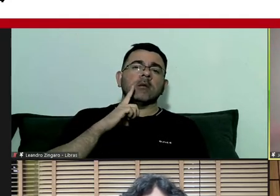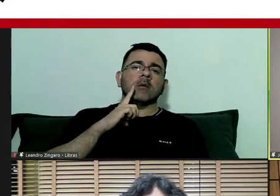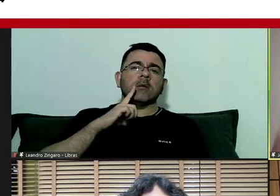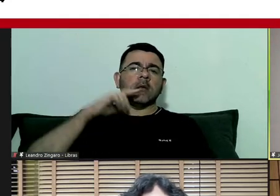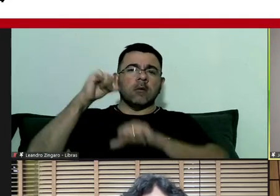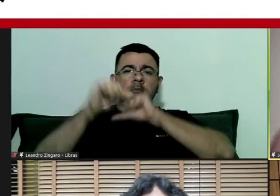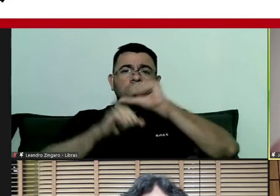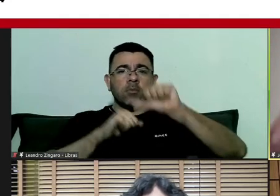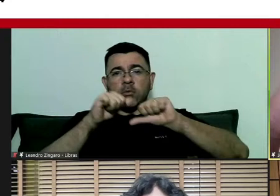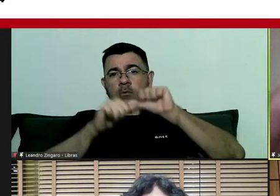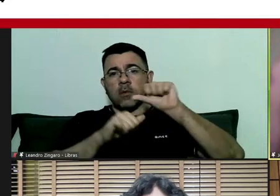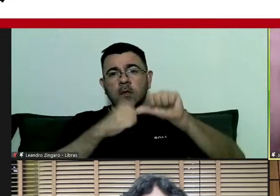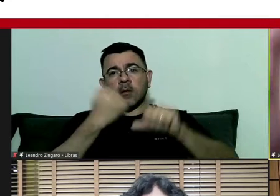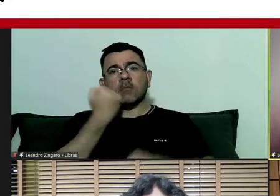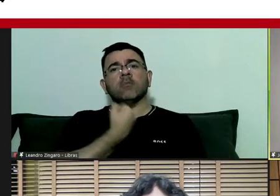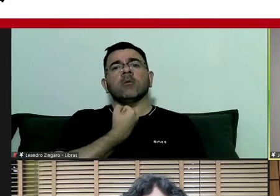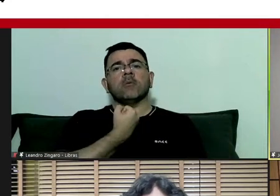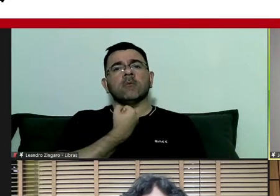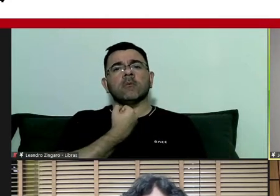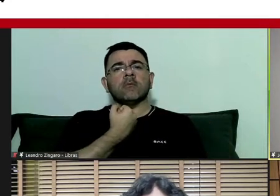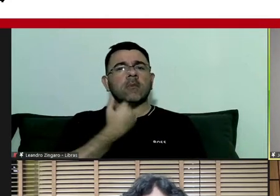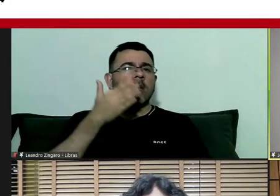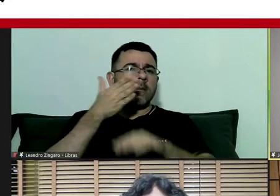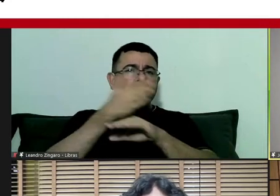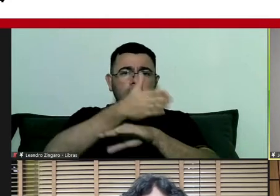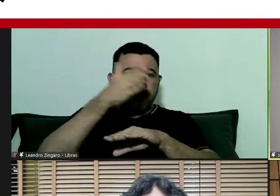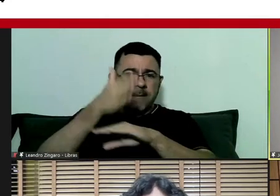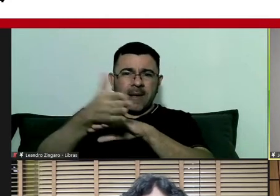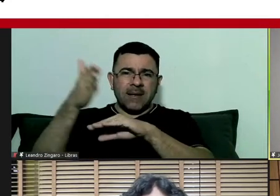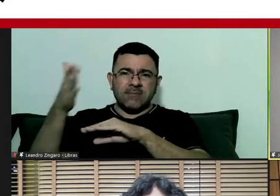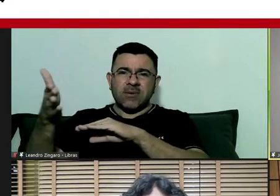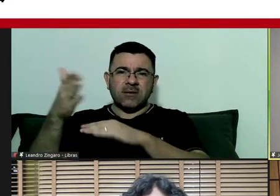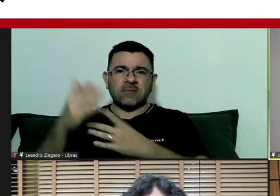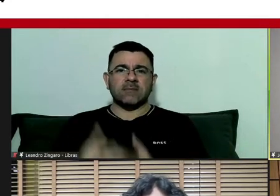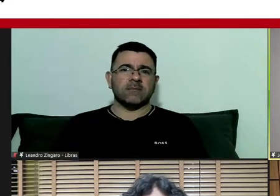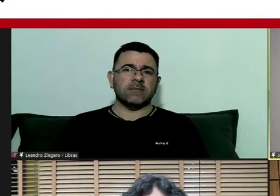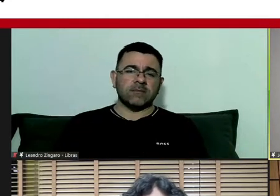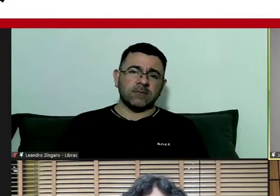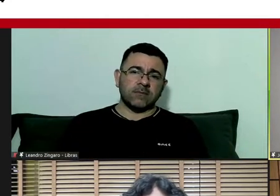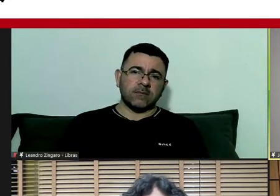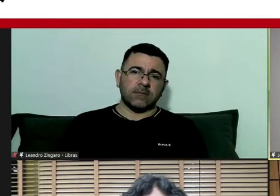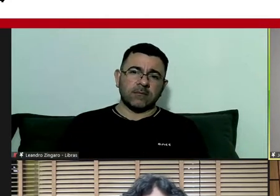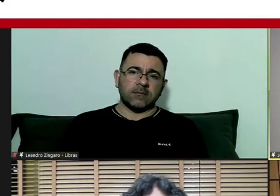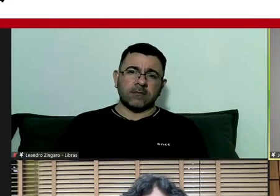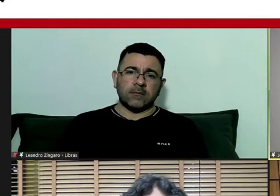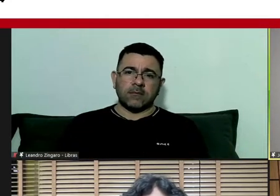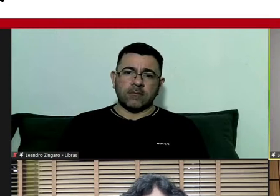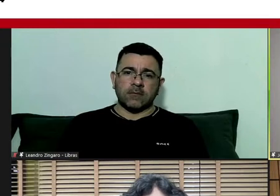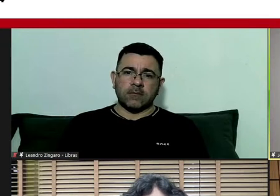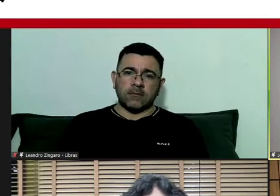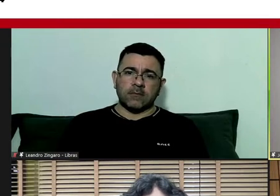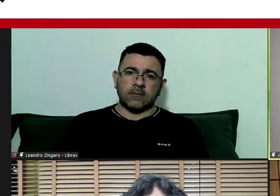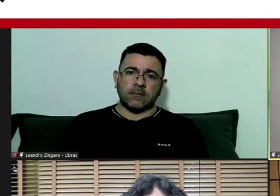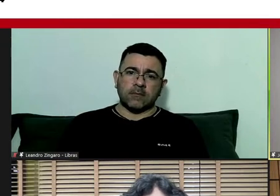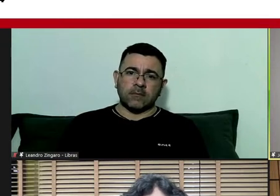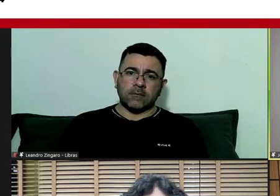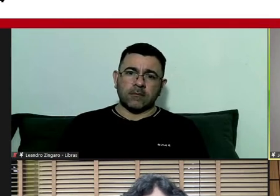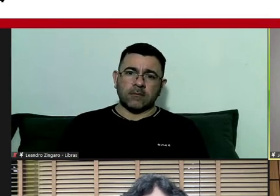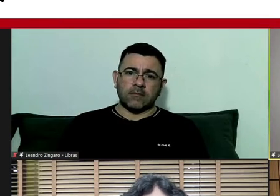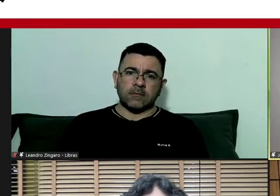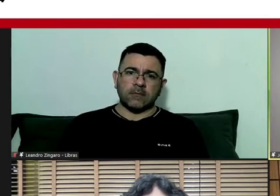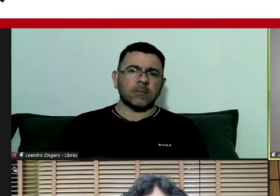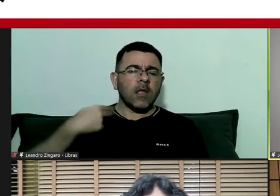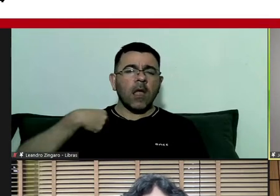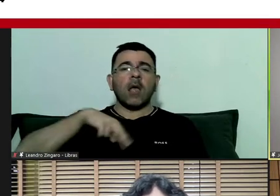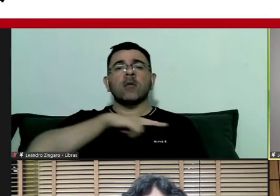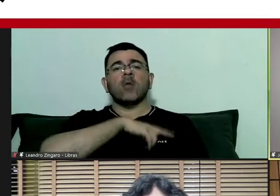vida e ela perder esses acessos eh dos serviços vinculados ao número então isso está sendo trabalhado lá em